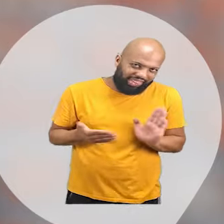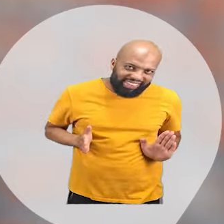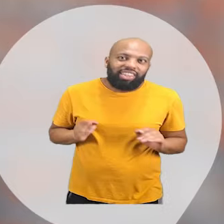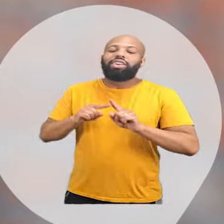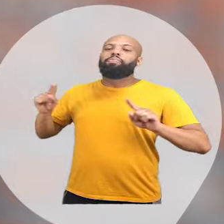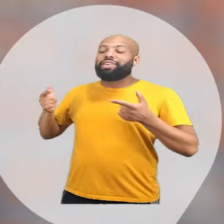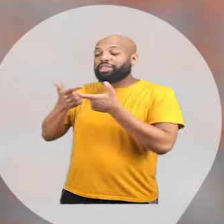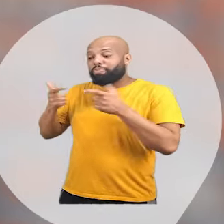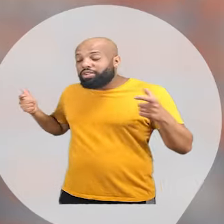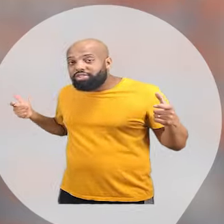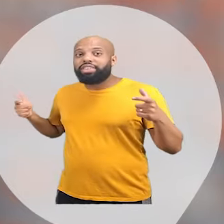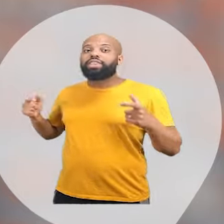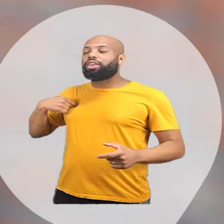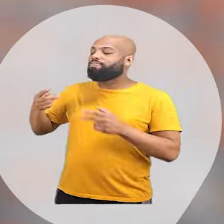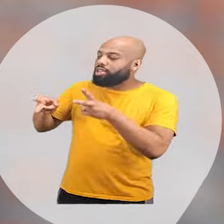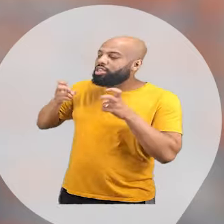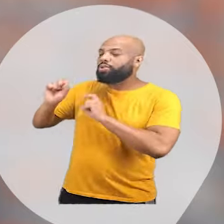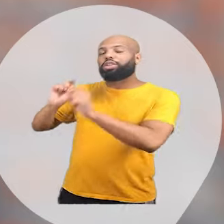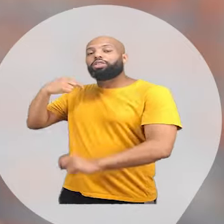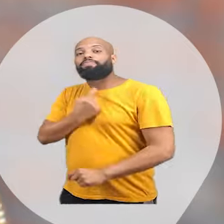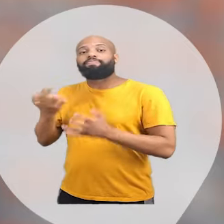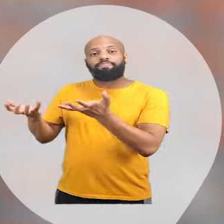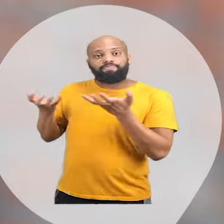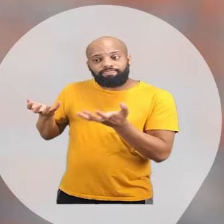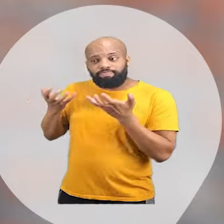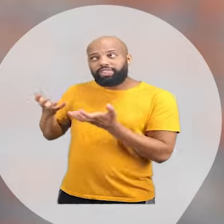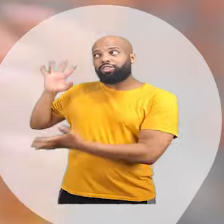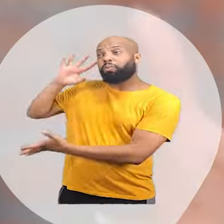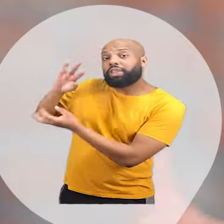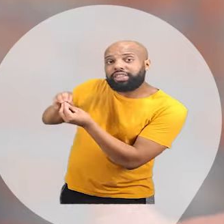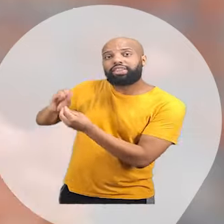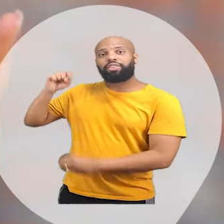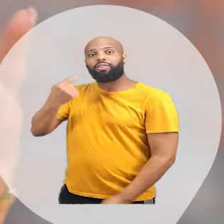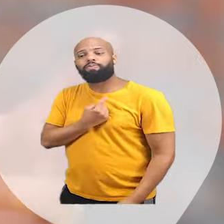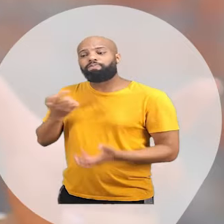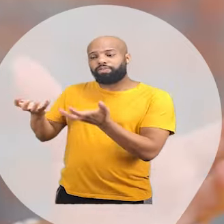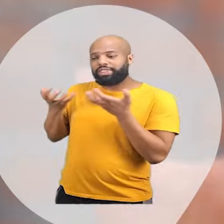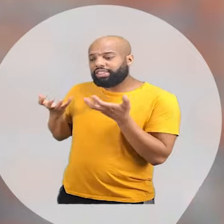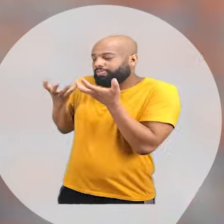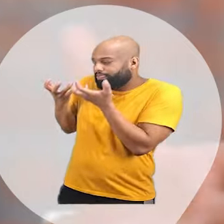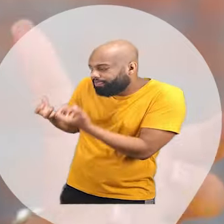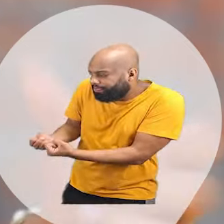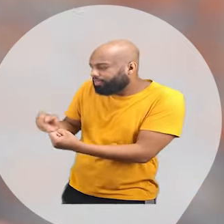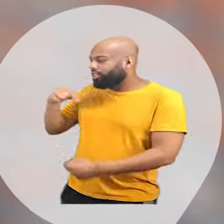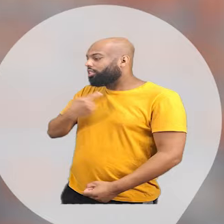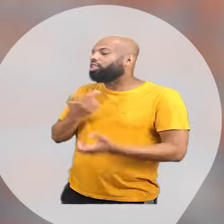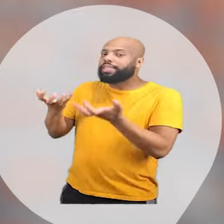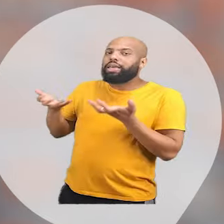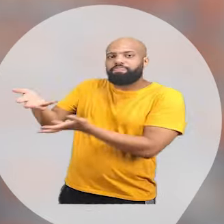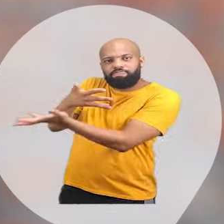ser radicais mas na maioria das vezes eu percebo que a gente quer entender a gente quer acolher